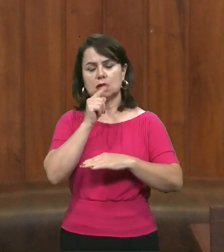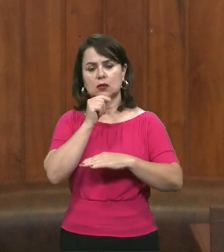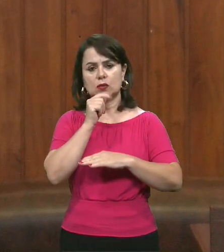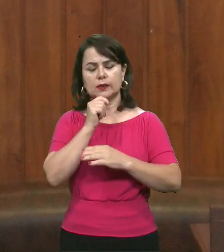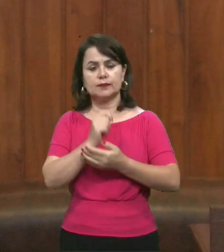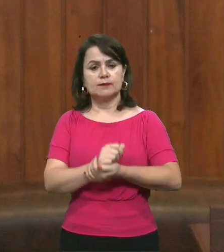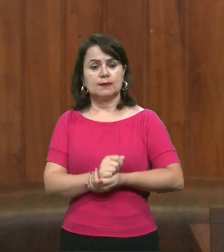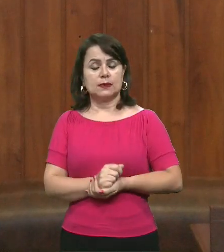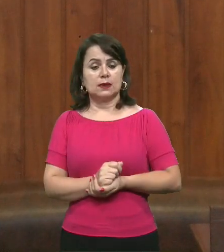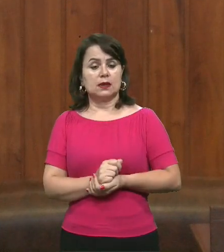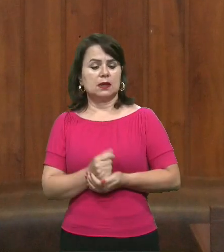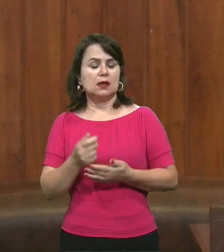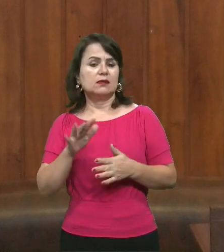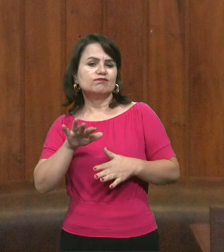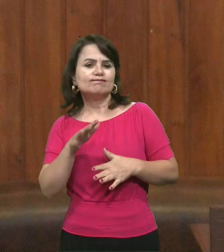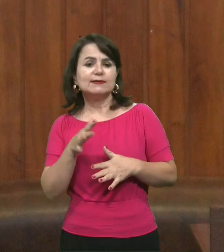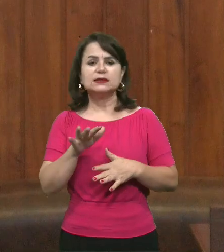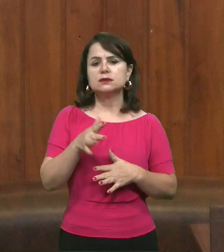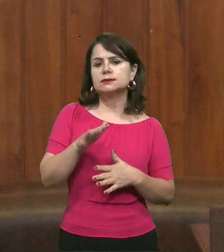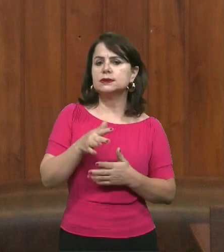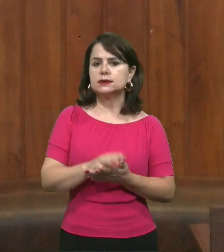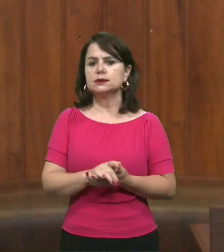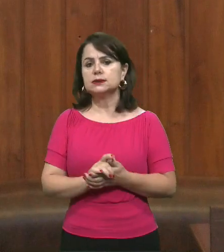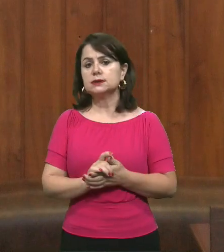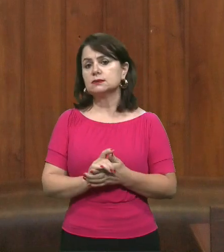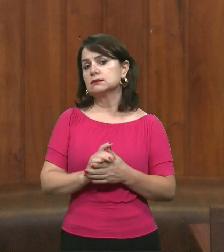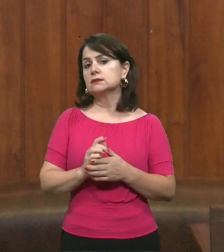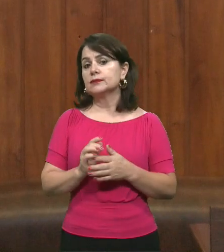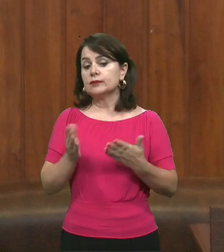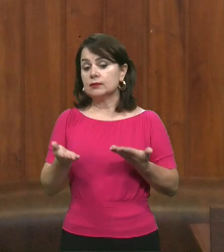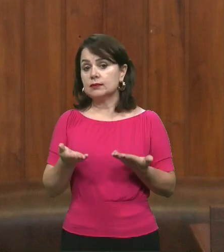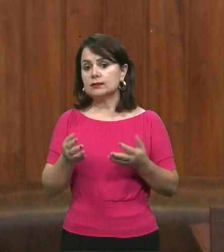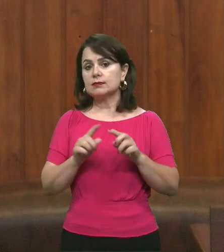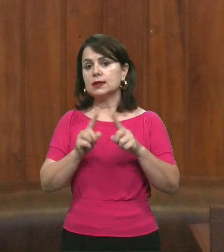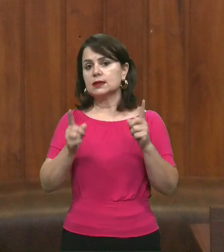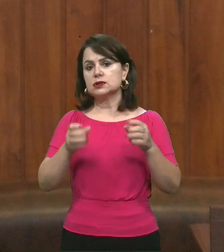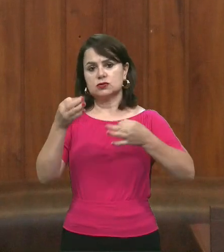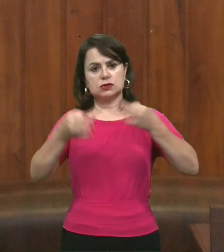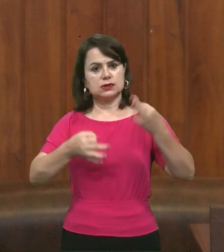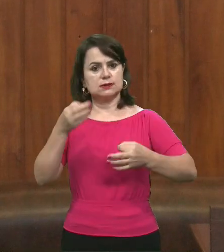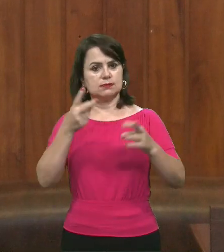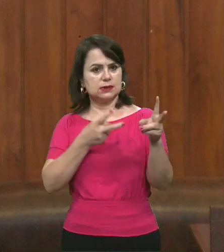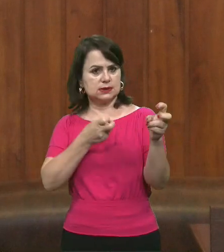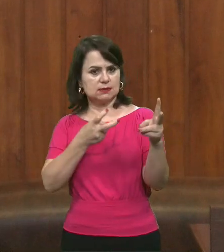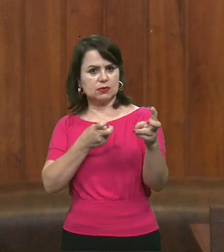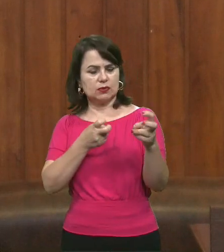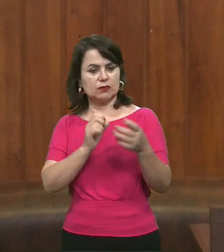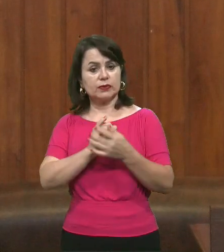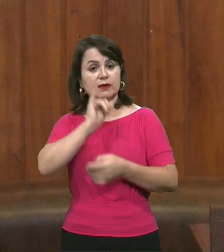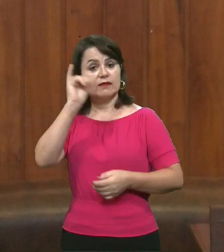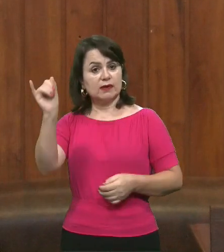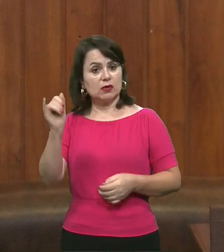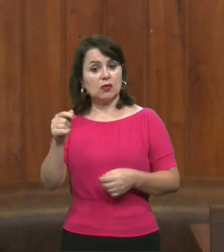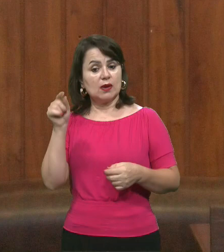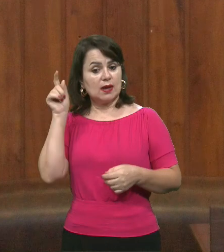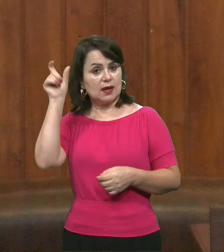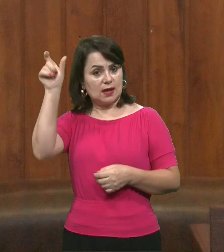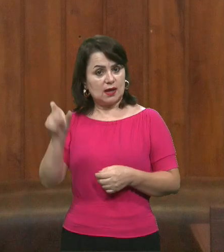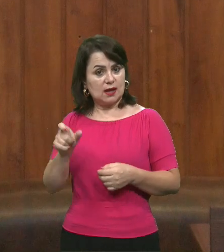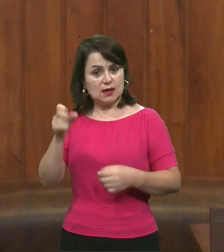frieza dele, tanto que o juiz percebeu. O que o juiz falou? Falou que ele está desesperado, está com muita pressa.